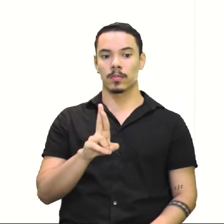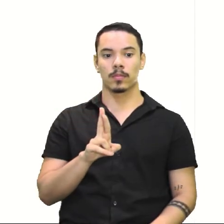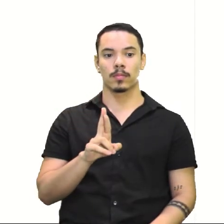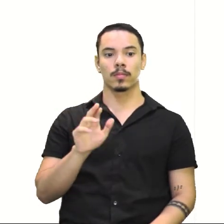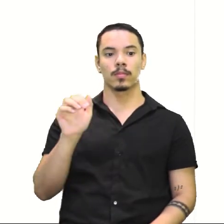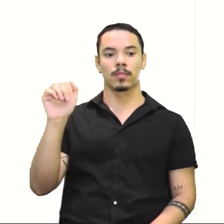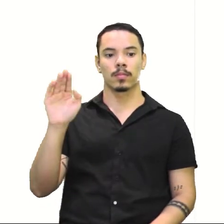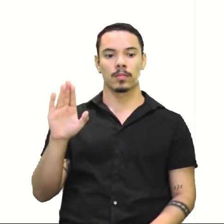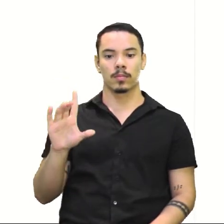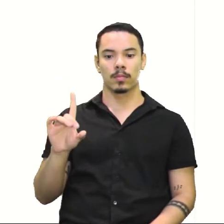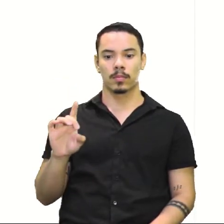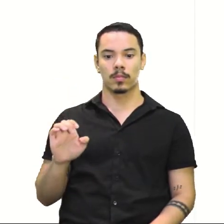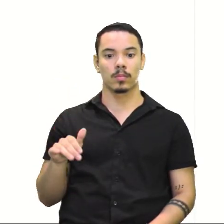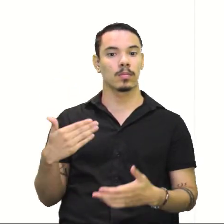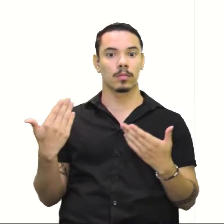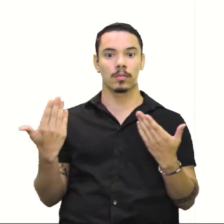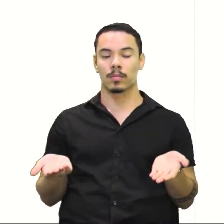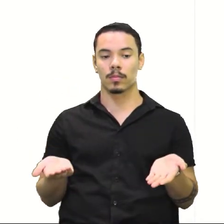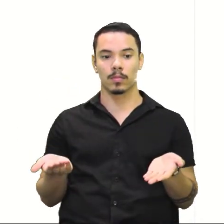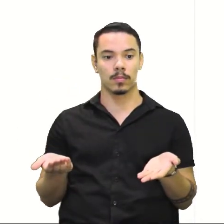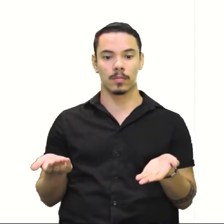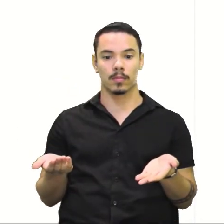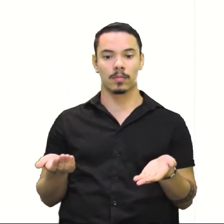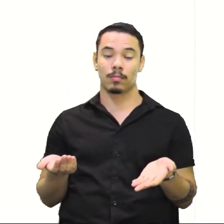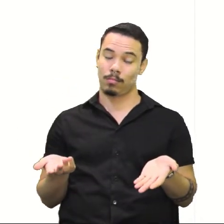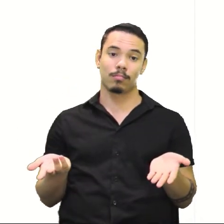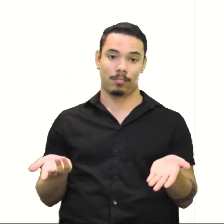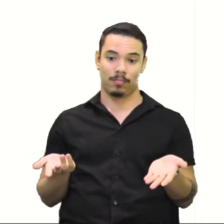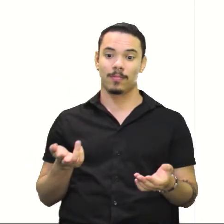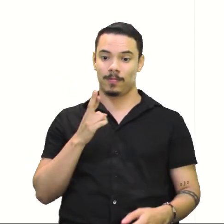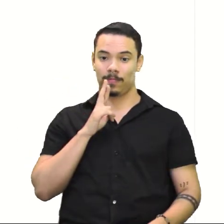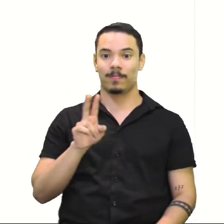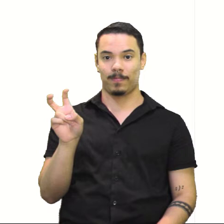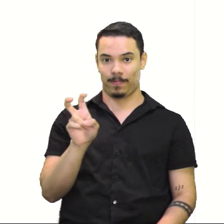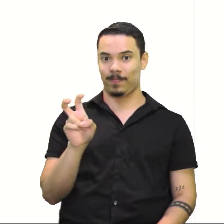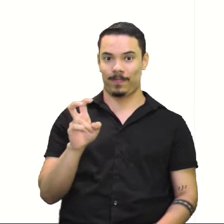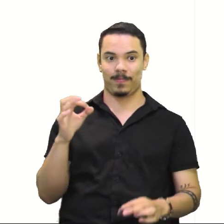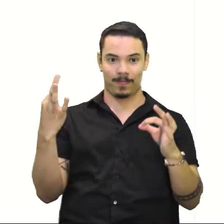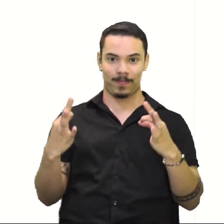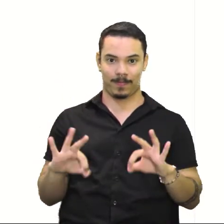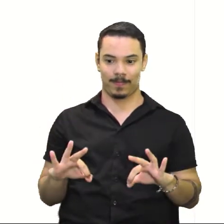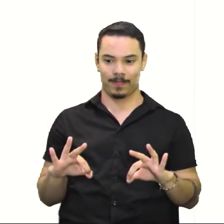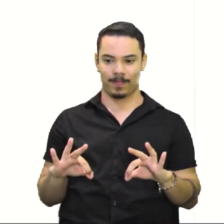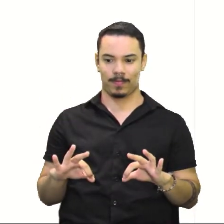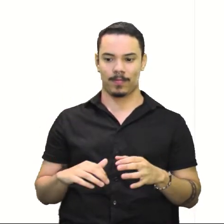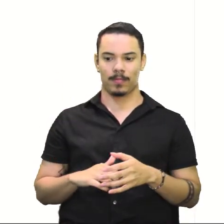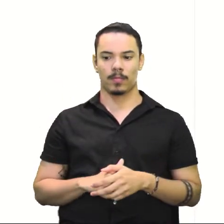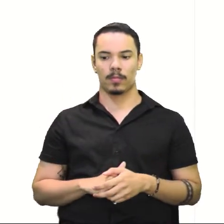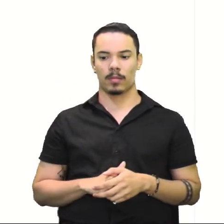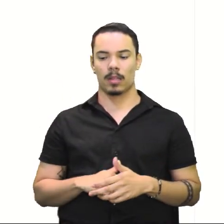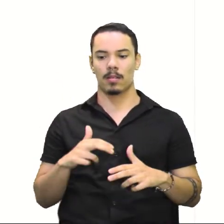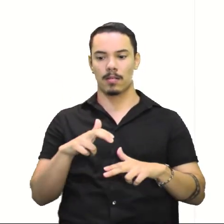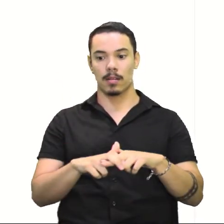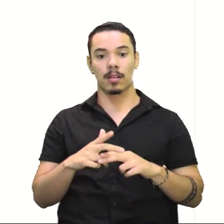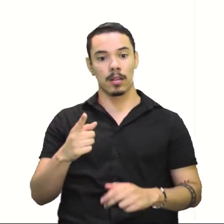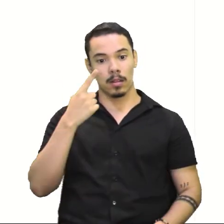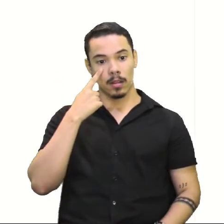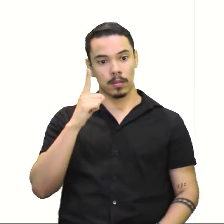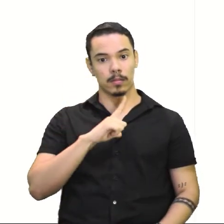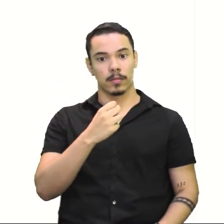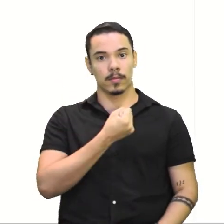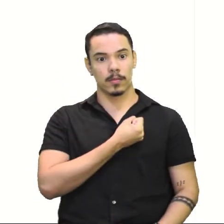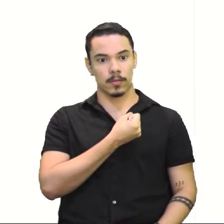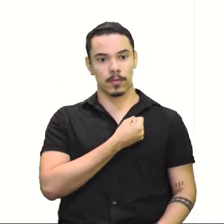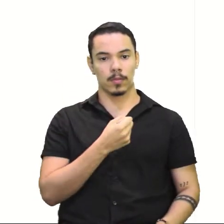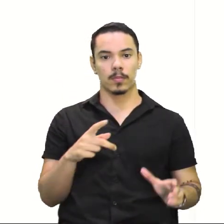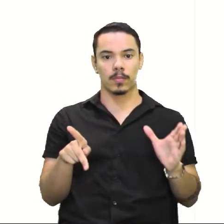D. Tan, tan, tan, tan. 5. 5, com certeza, né? Então, a hora que fala de valor